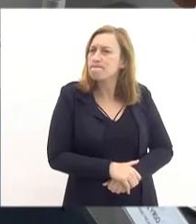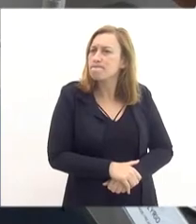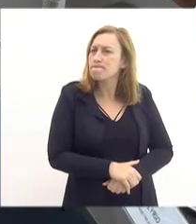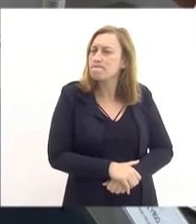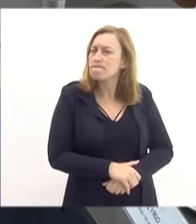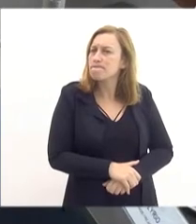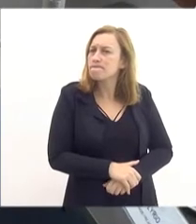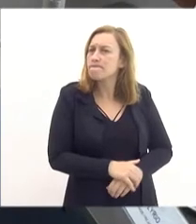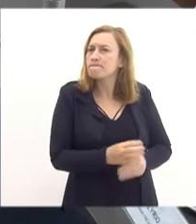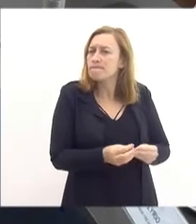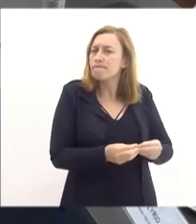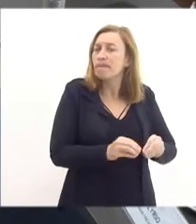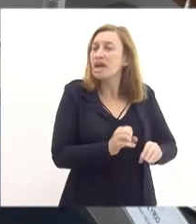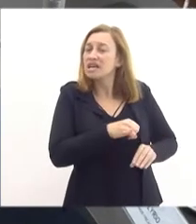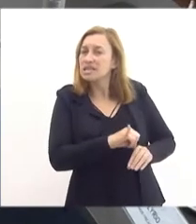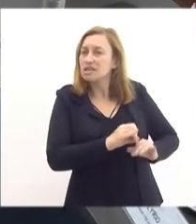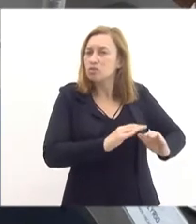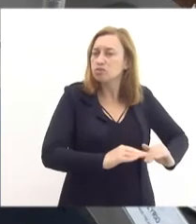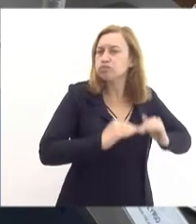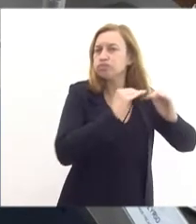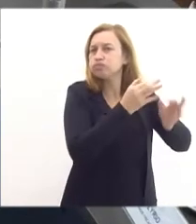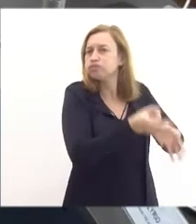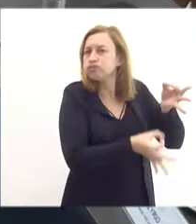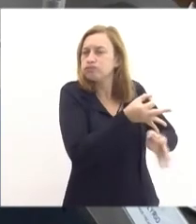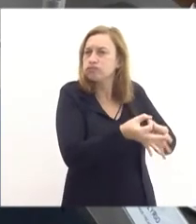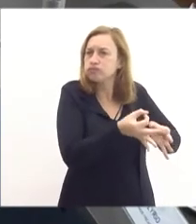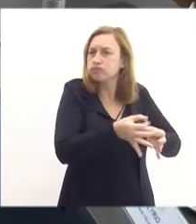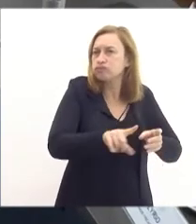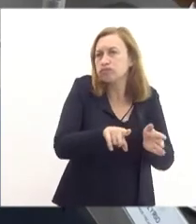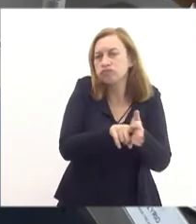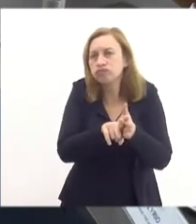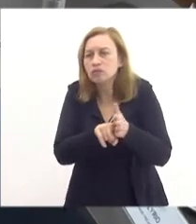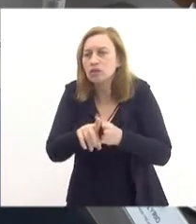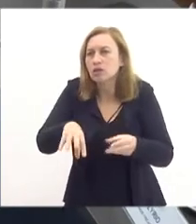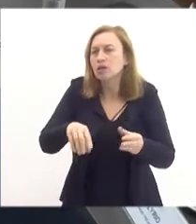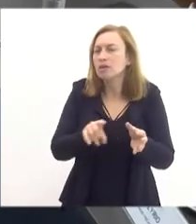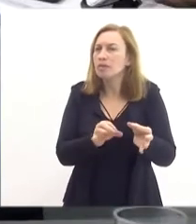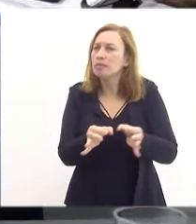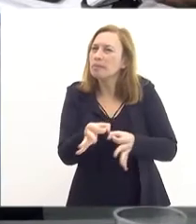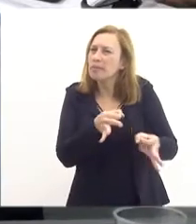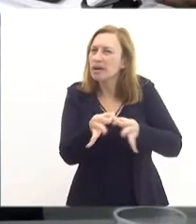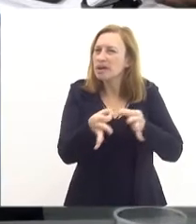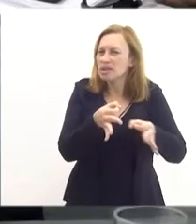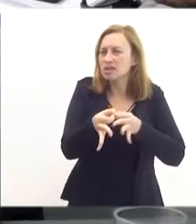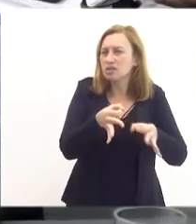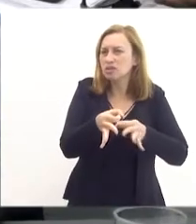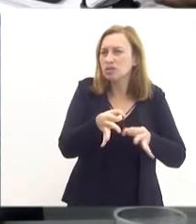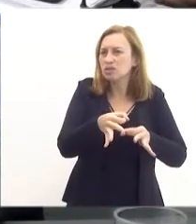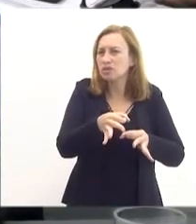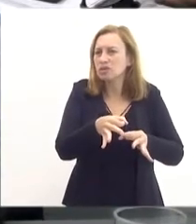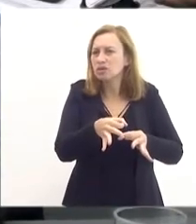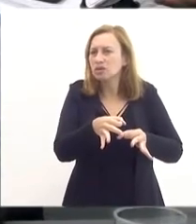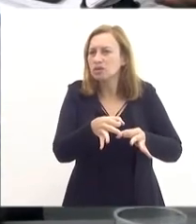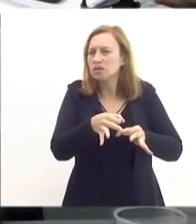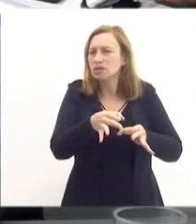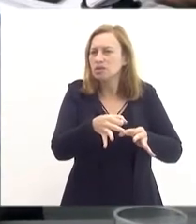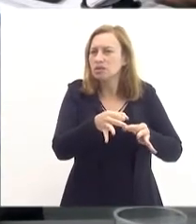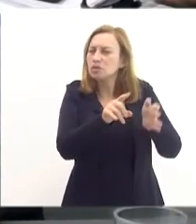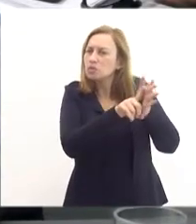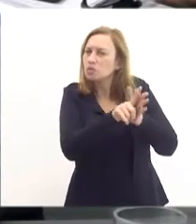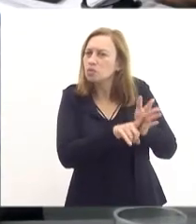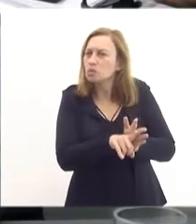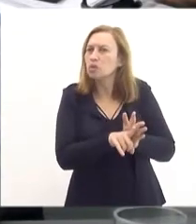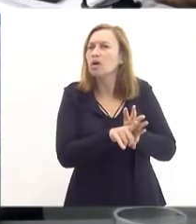comprometido se o tribunal participasse da elaboração ou da destinação das aplicações. Aqui a gente está tratando, se não me engano,